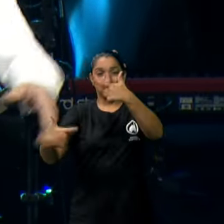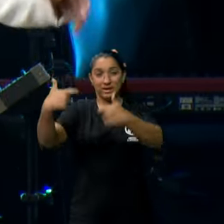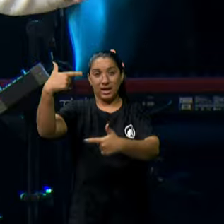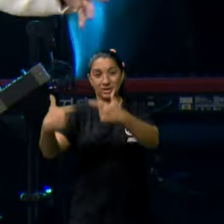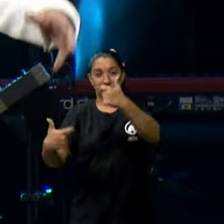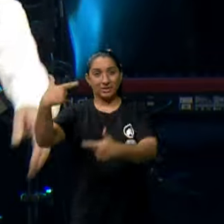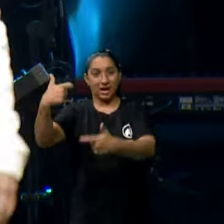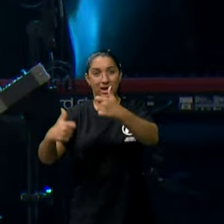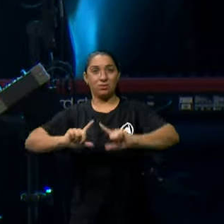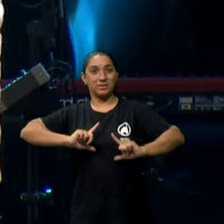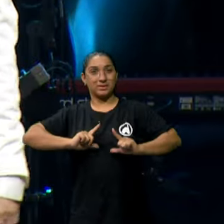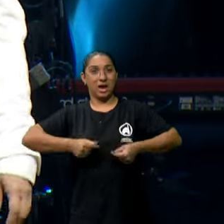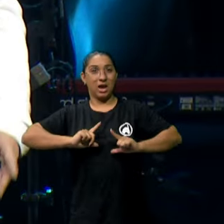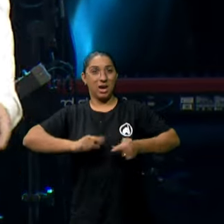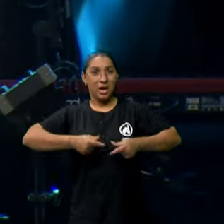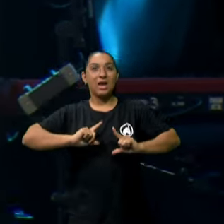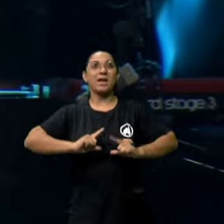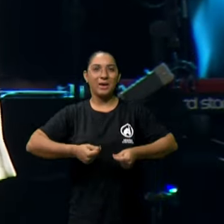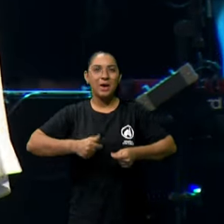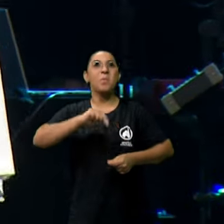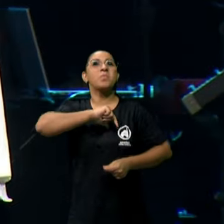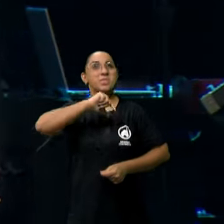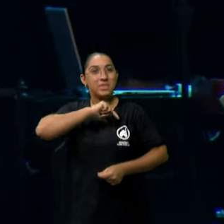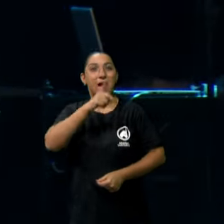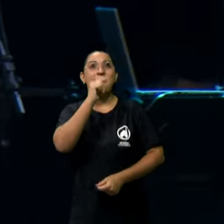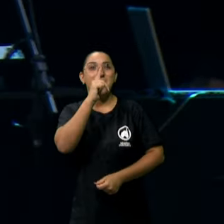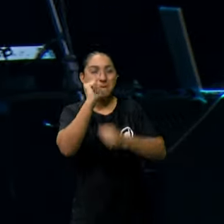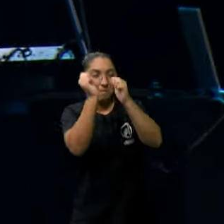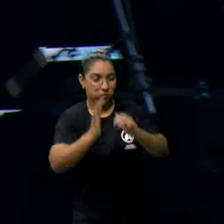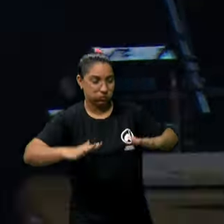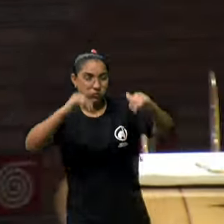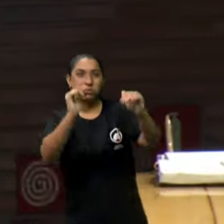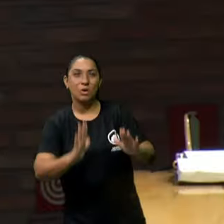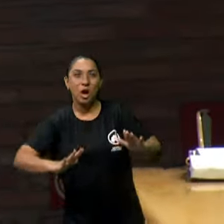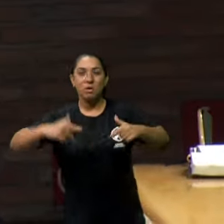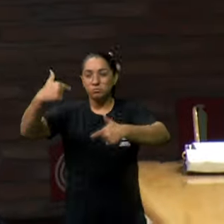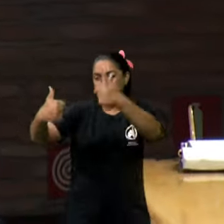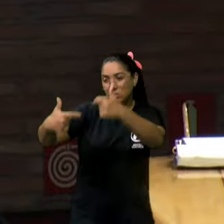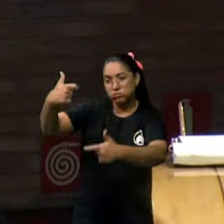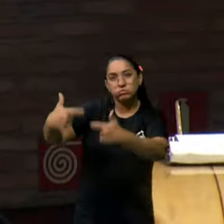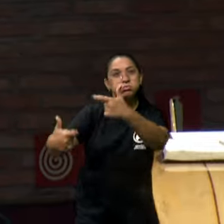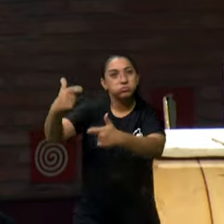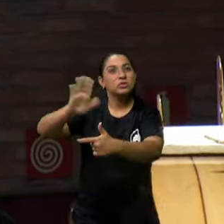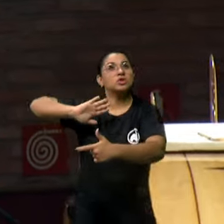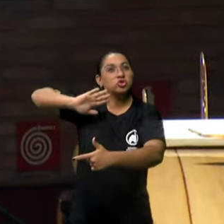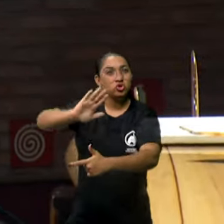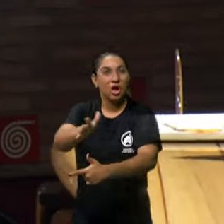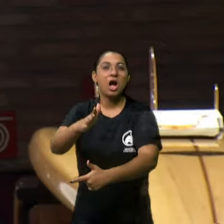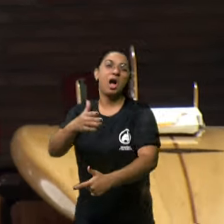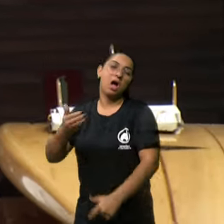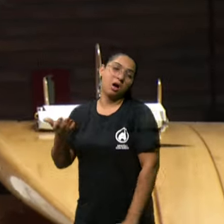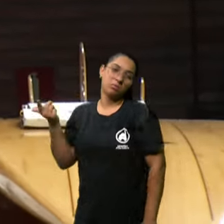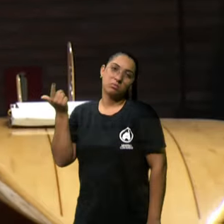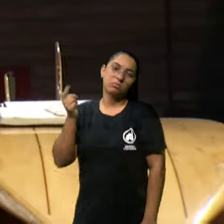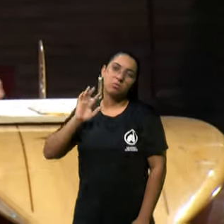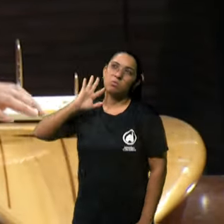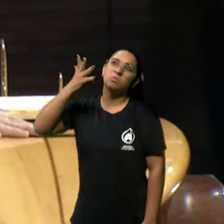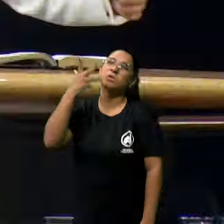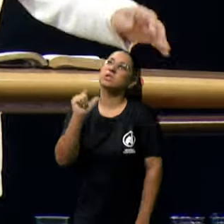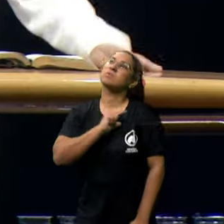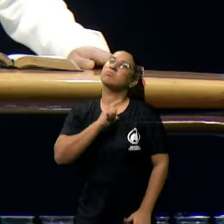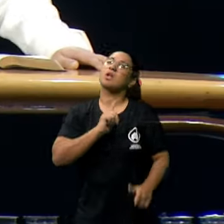estão registrados batalhas do mar a batalha que lutaram nos rios isso tem um livro